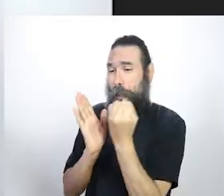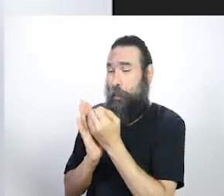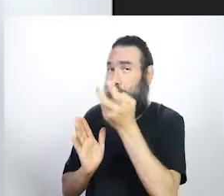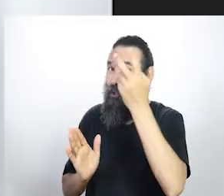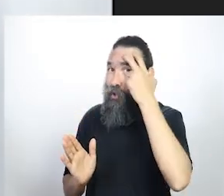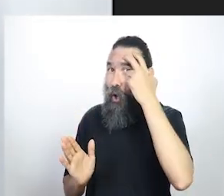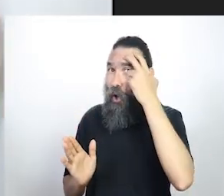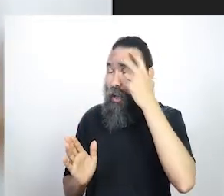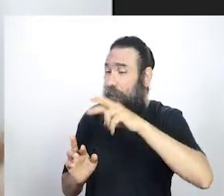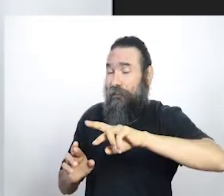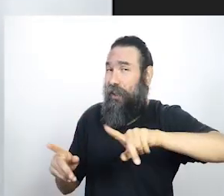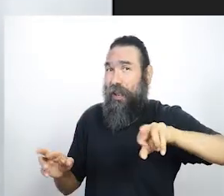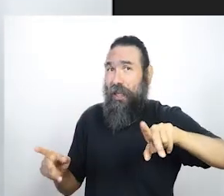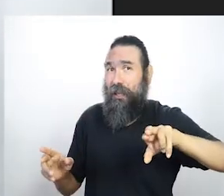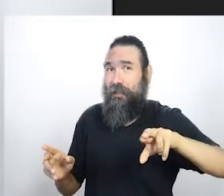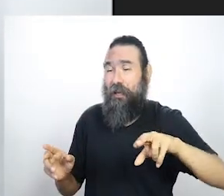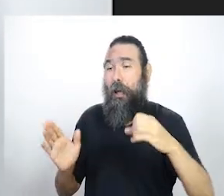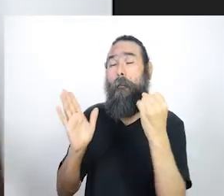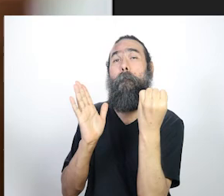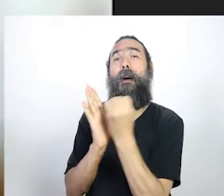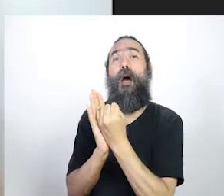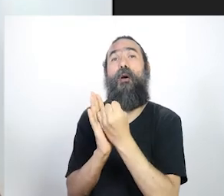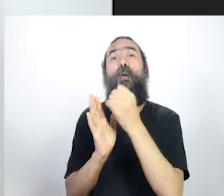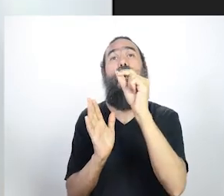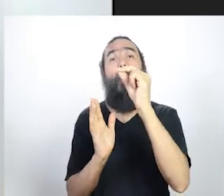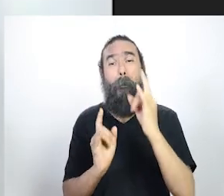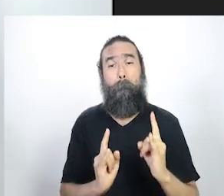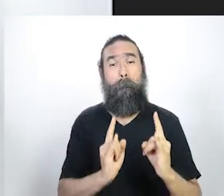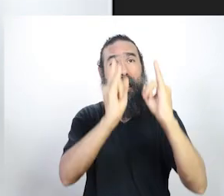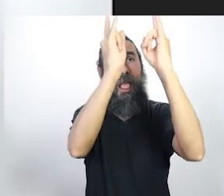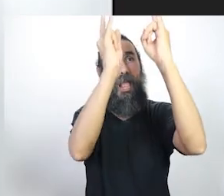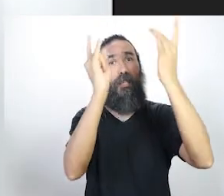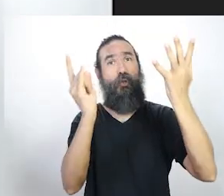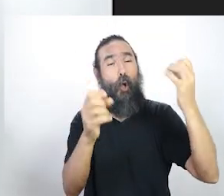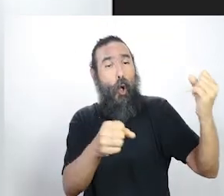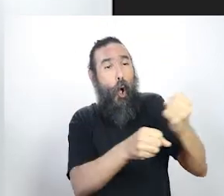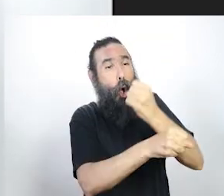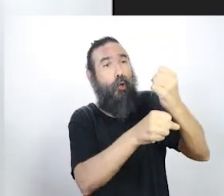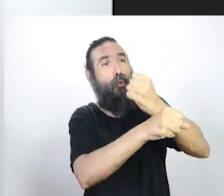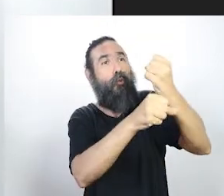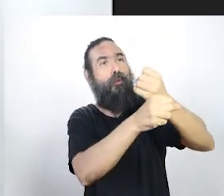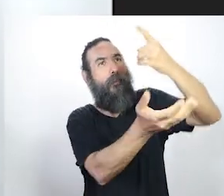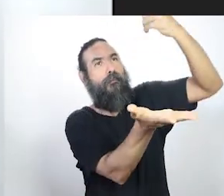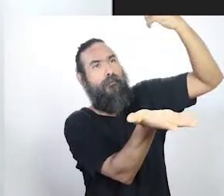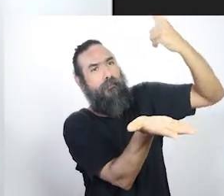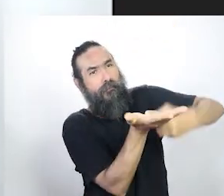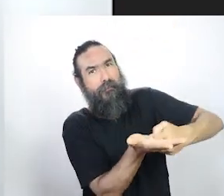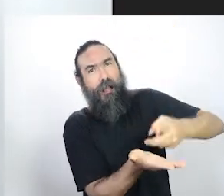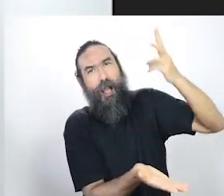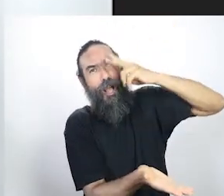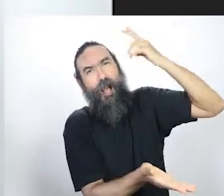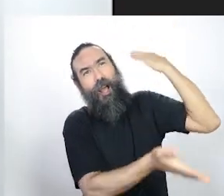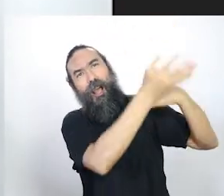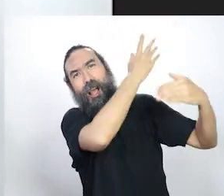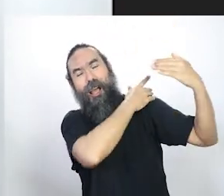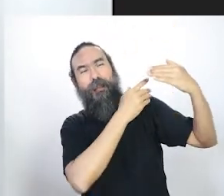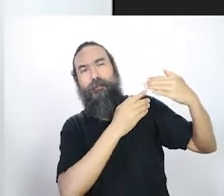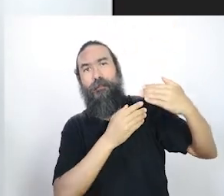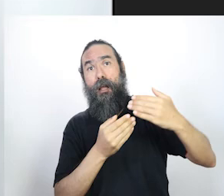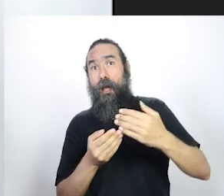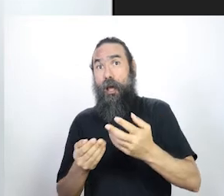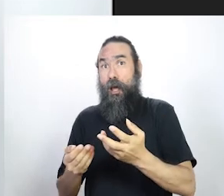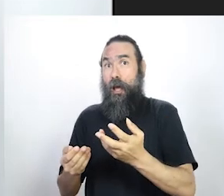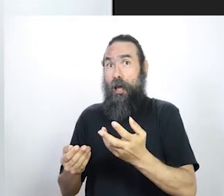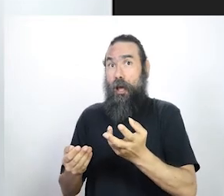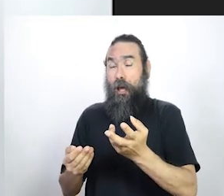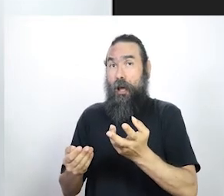gente lembra muito só da cultura histórica, né, das construções. E aí eu vejo a oportunidade de a